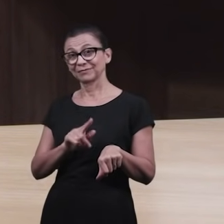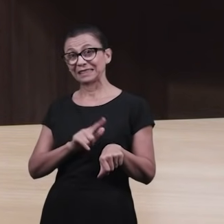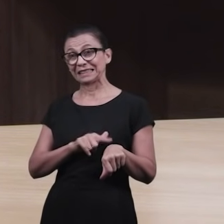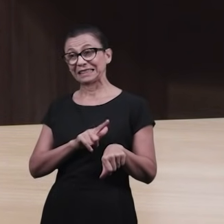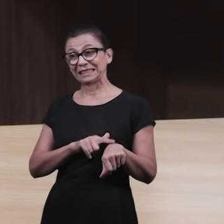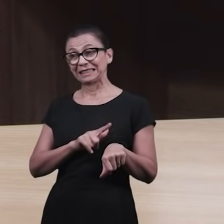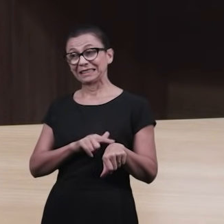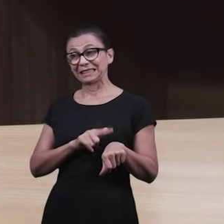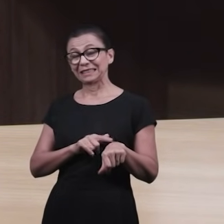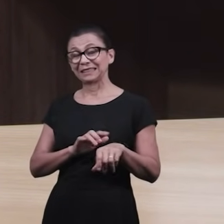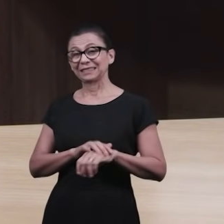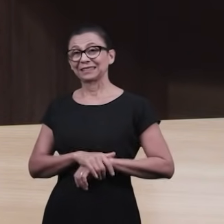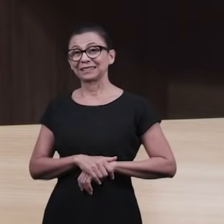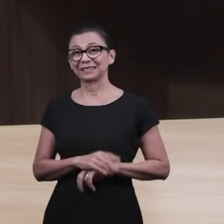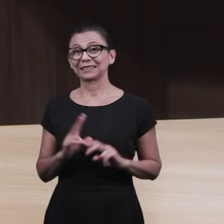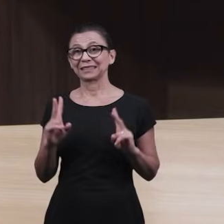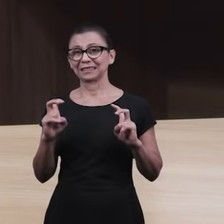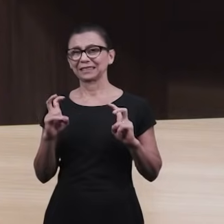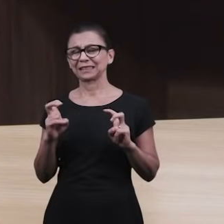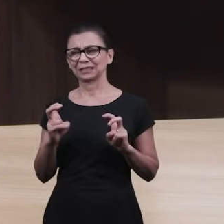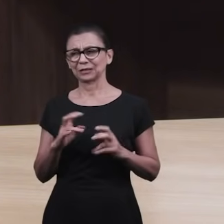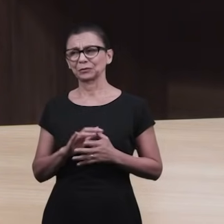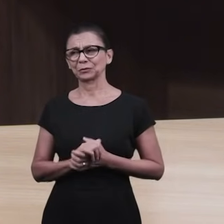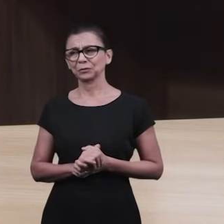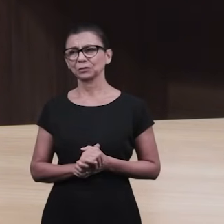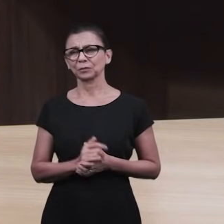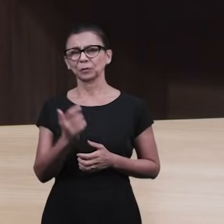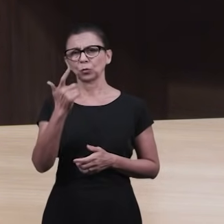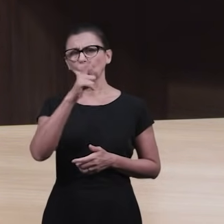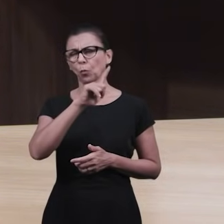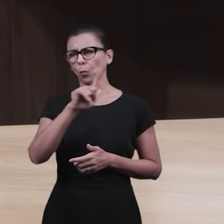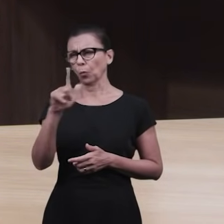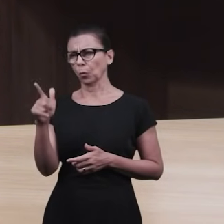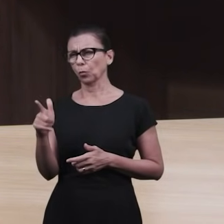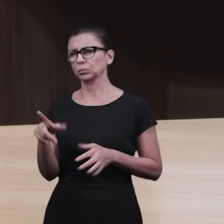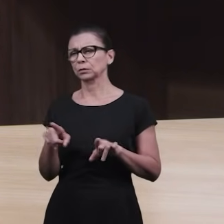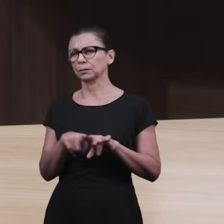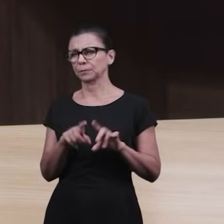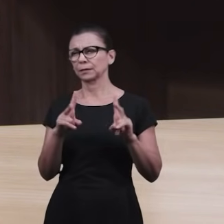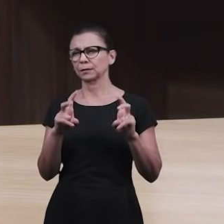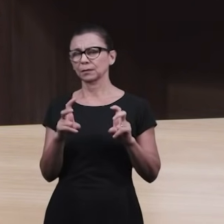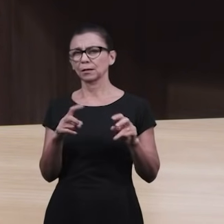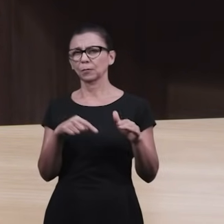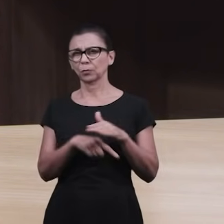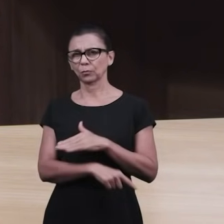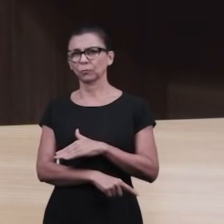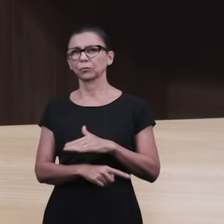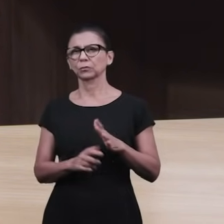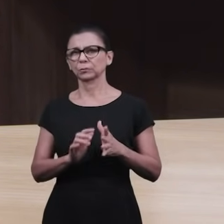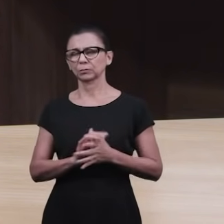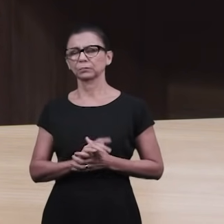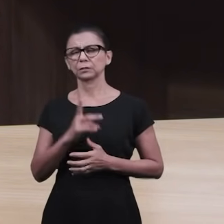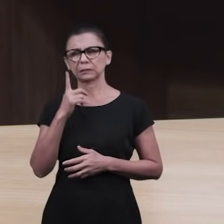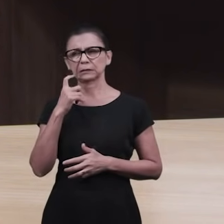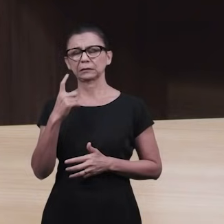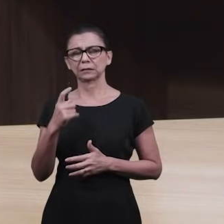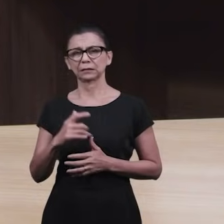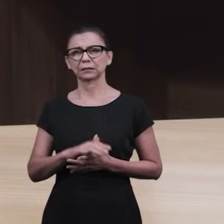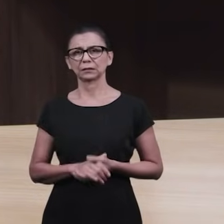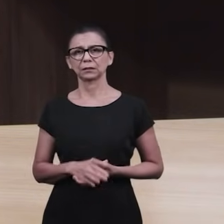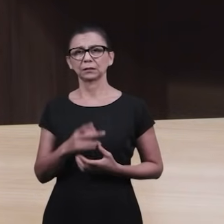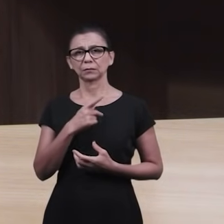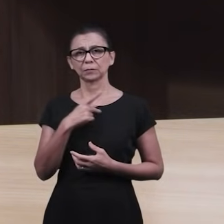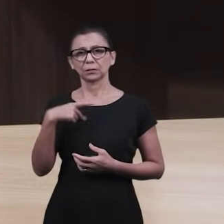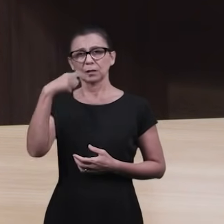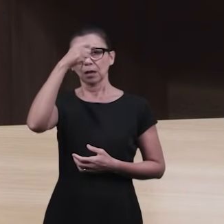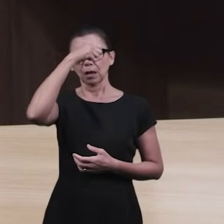com o tempo estourado e esse assunto, aliás, como todos os outros que a gente trata aqui no programa Conversas Bíblicas, é extremamente interessante, e o